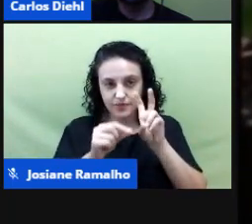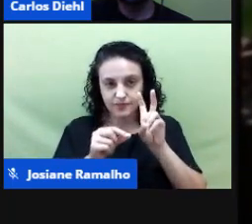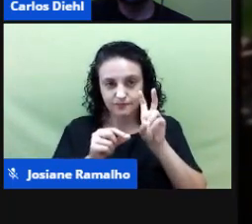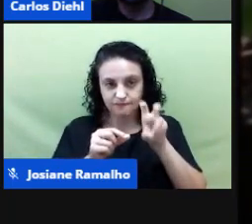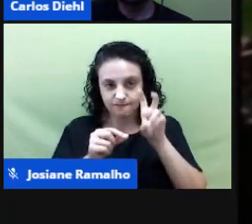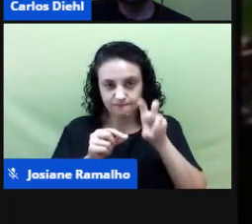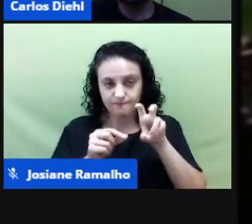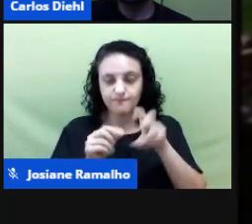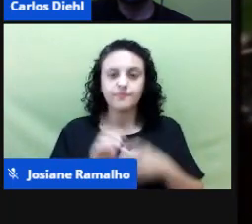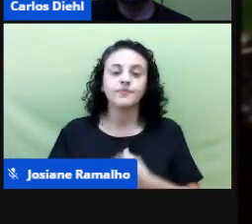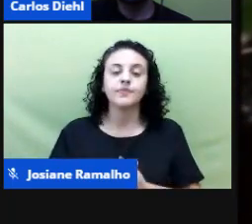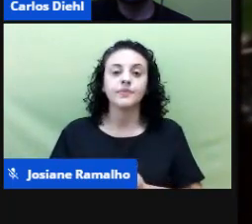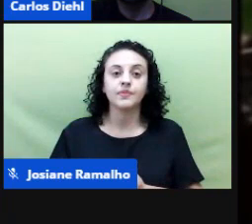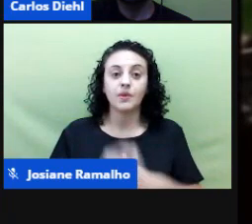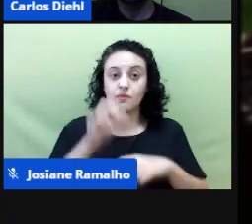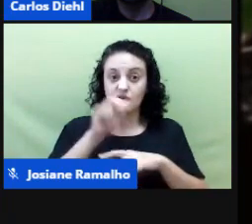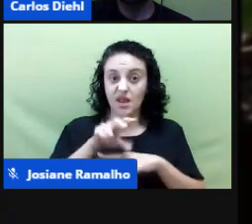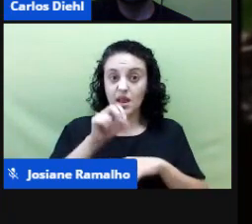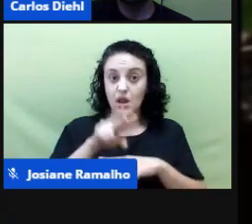nocivos.